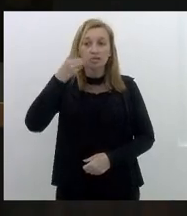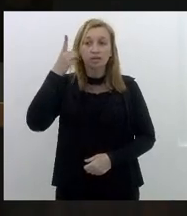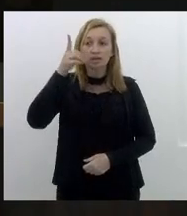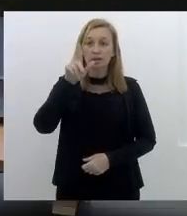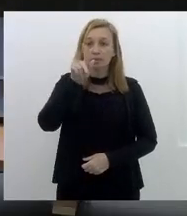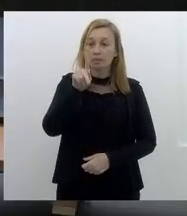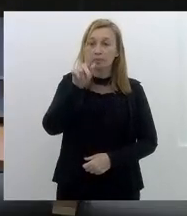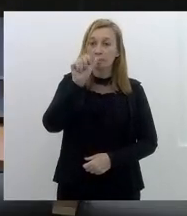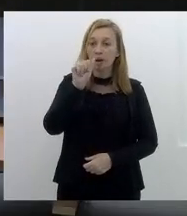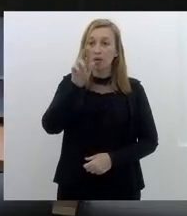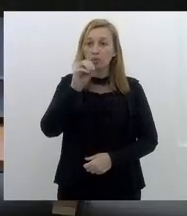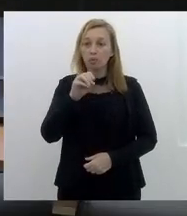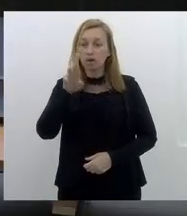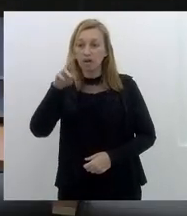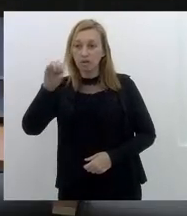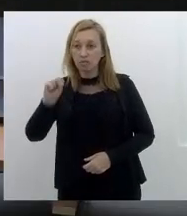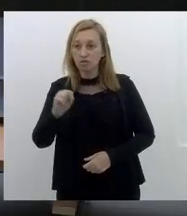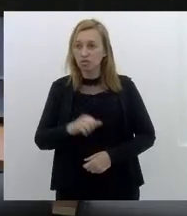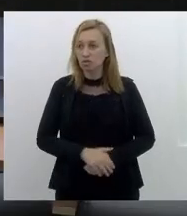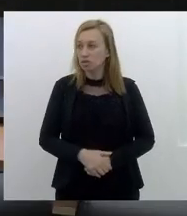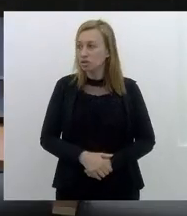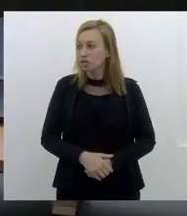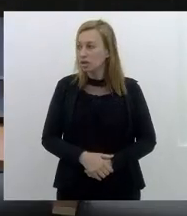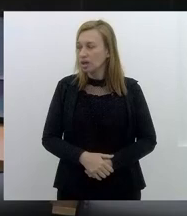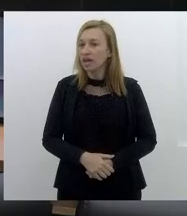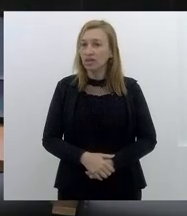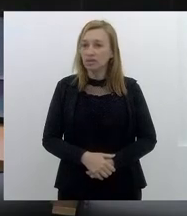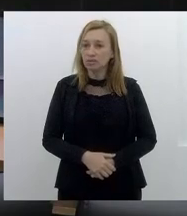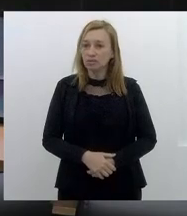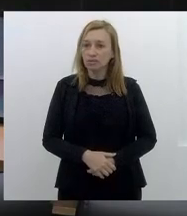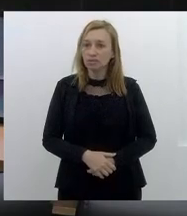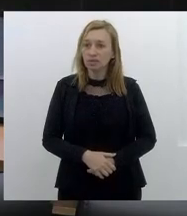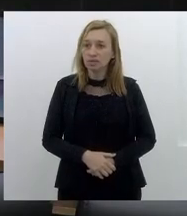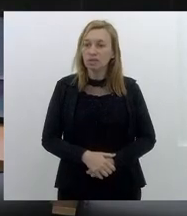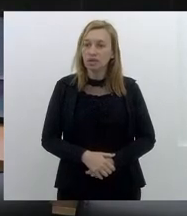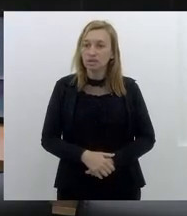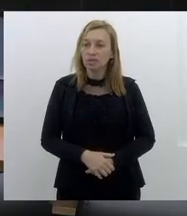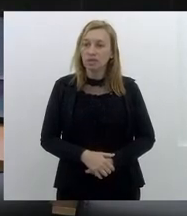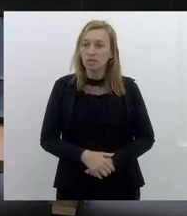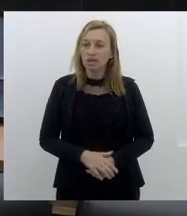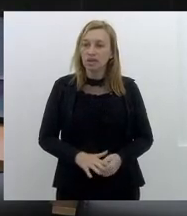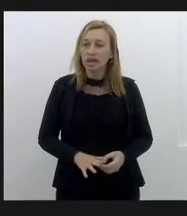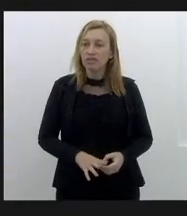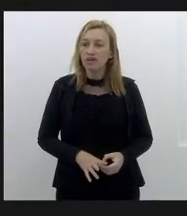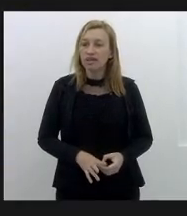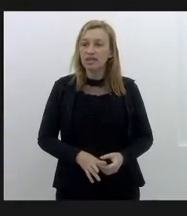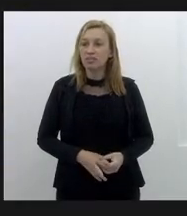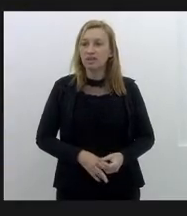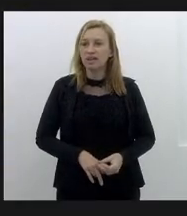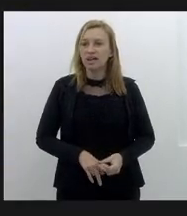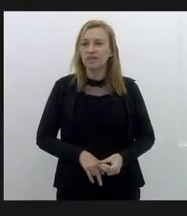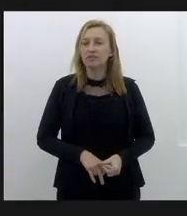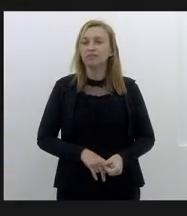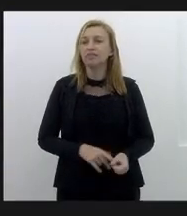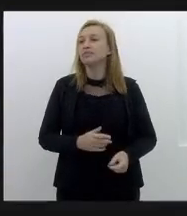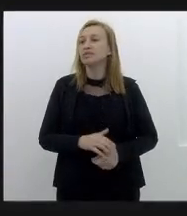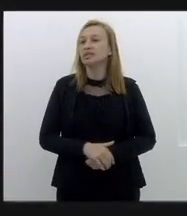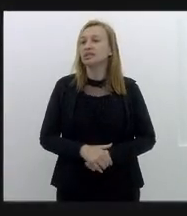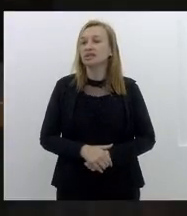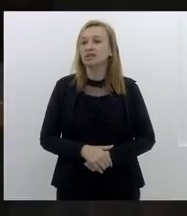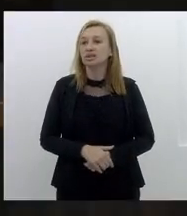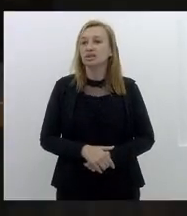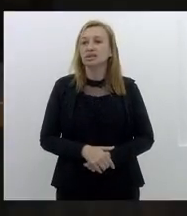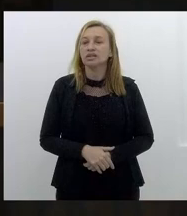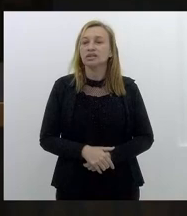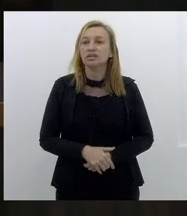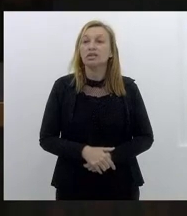MA o Pablo Rodrigo Auri torcendo ouvido e também